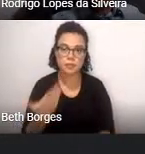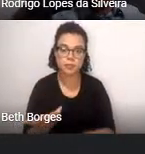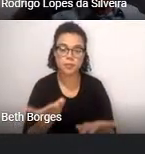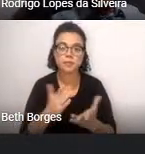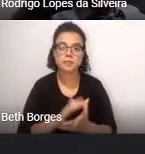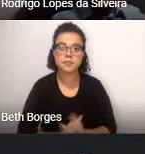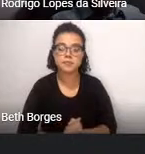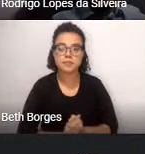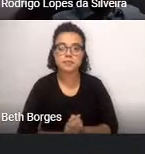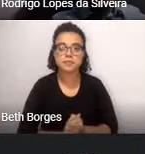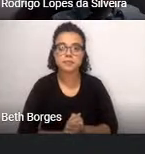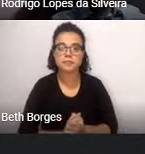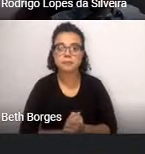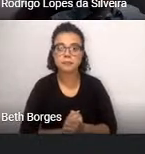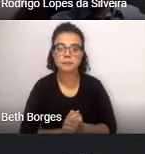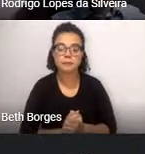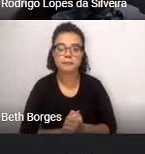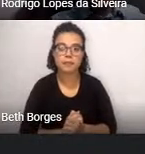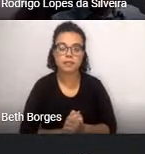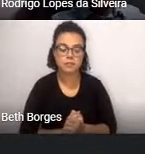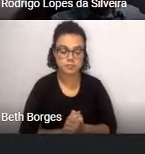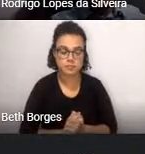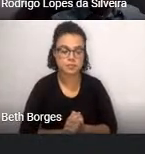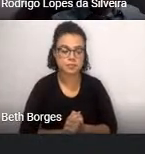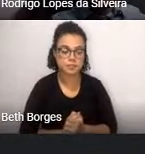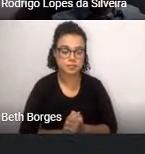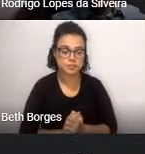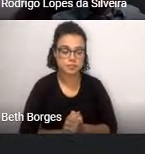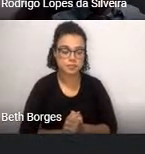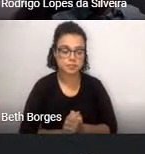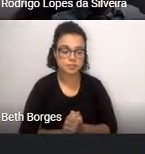Beck, White no livro dele,